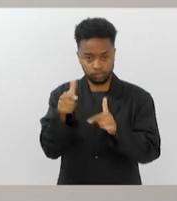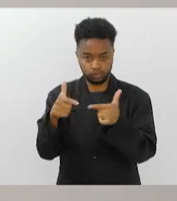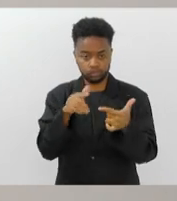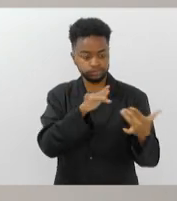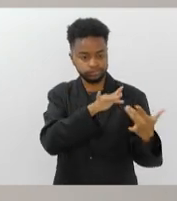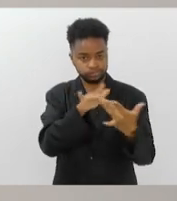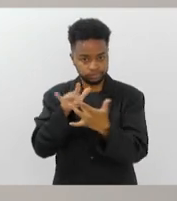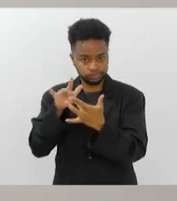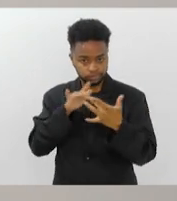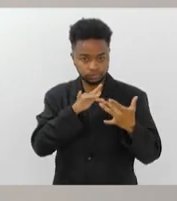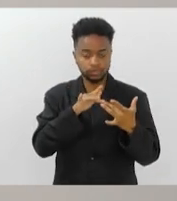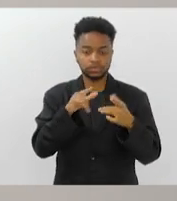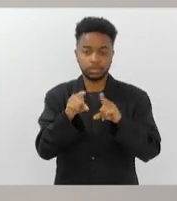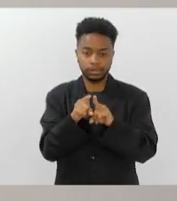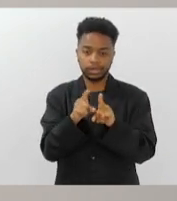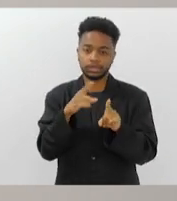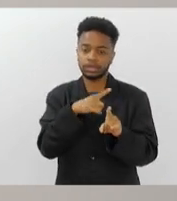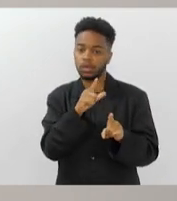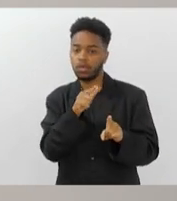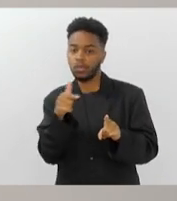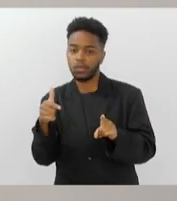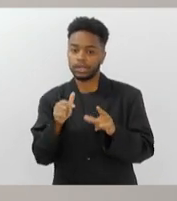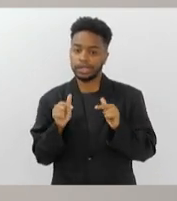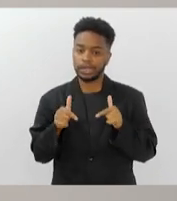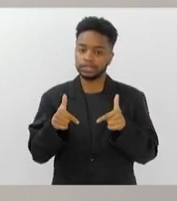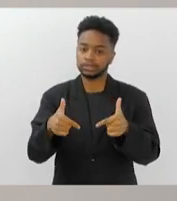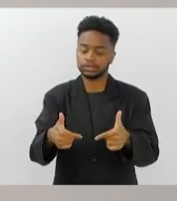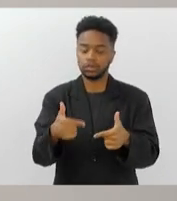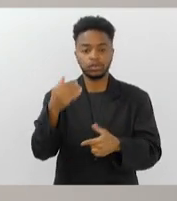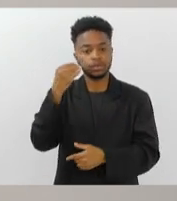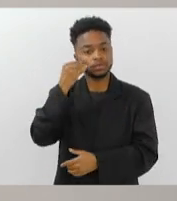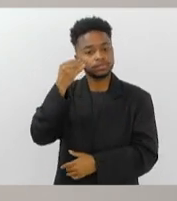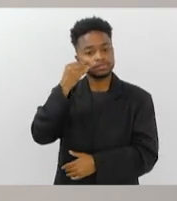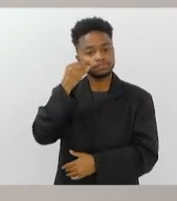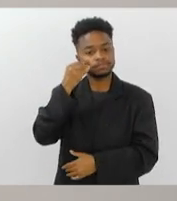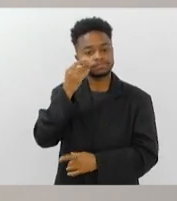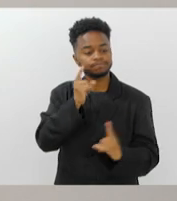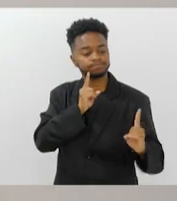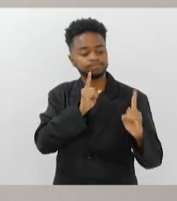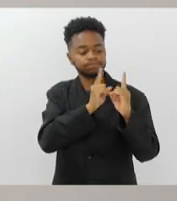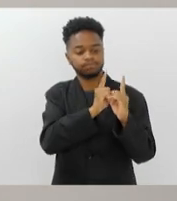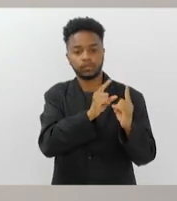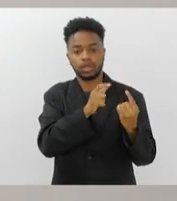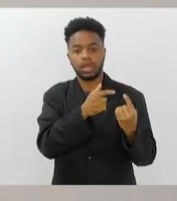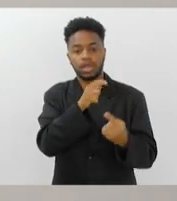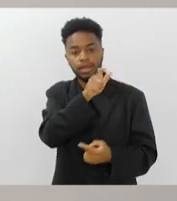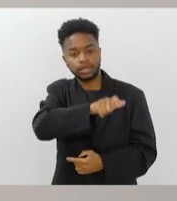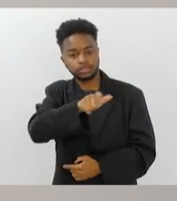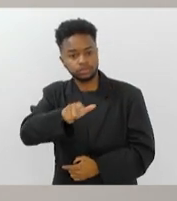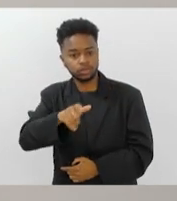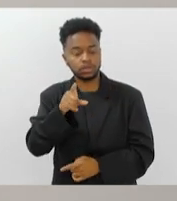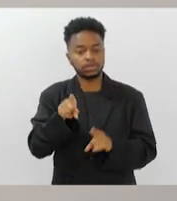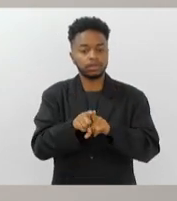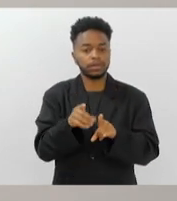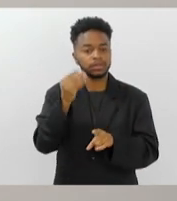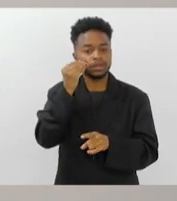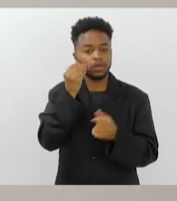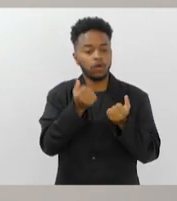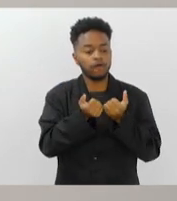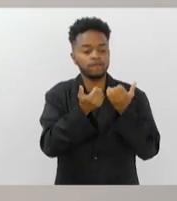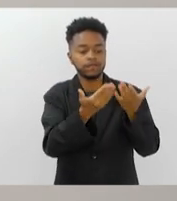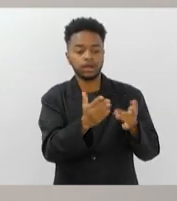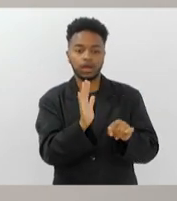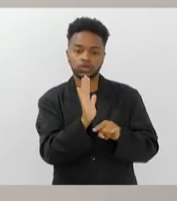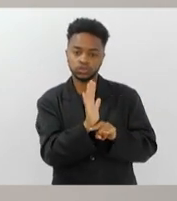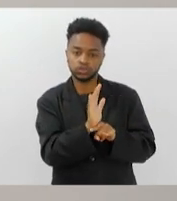transplantadores Isso é uma outra atividade para exatamente tentar se aproximar desses pacientes e oferecer Eh toda a ajuda